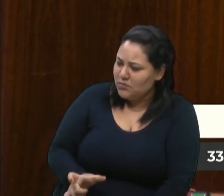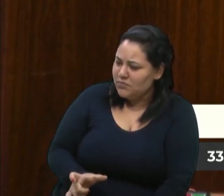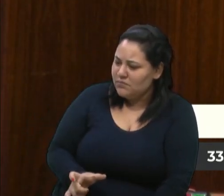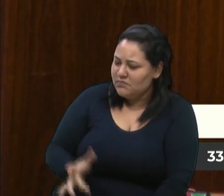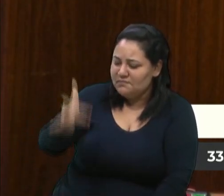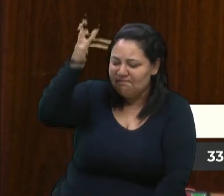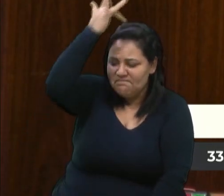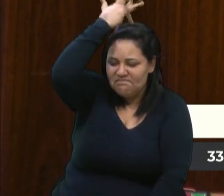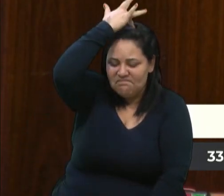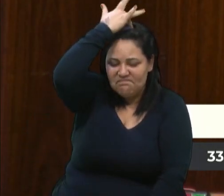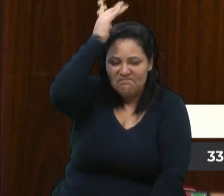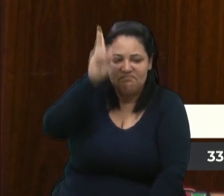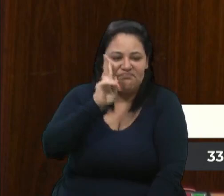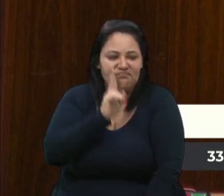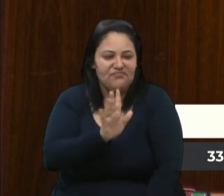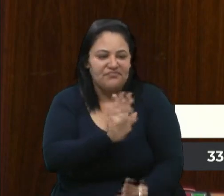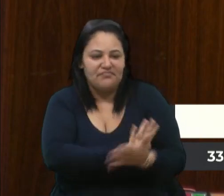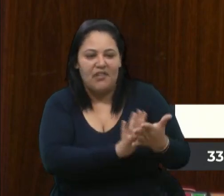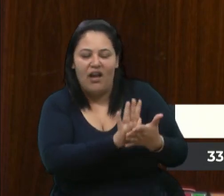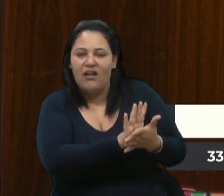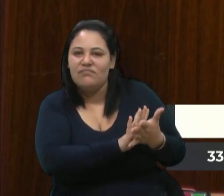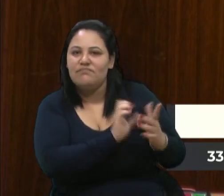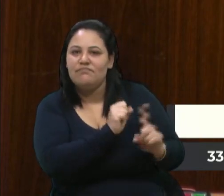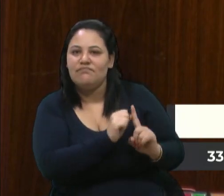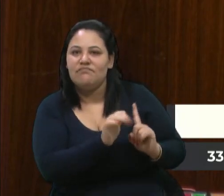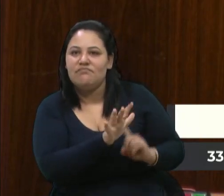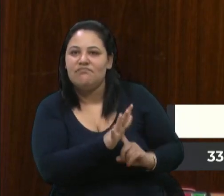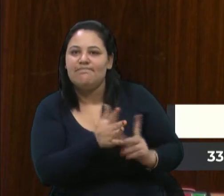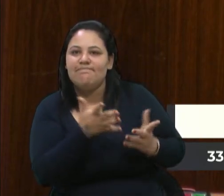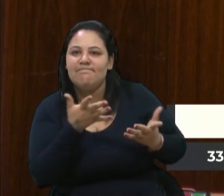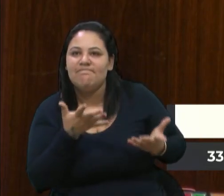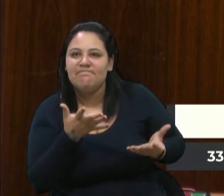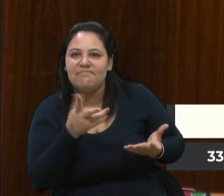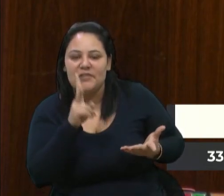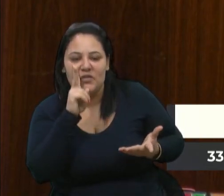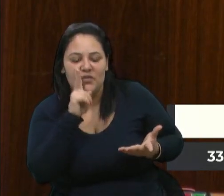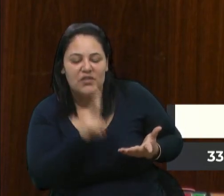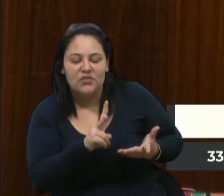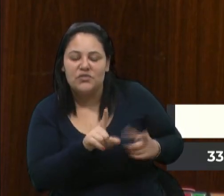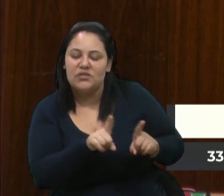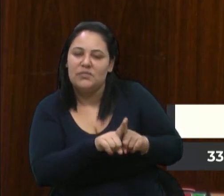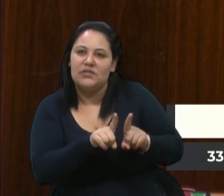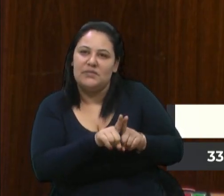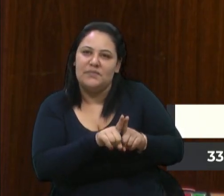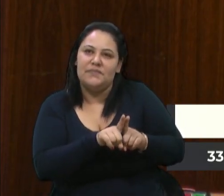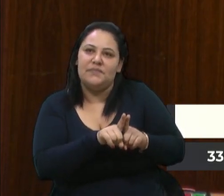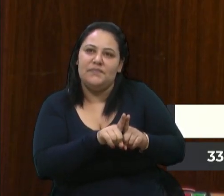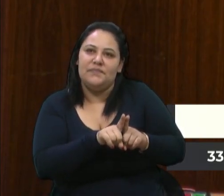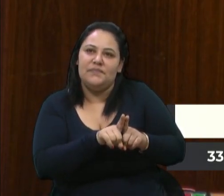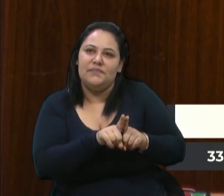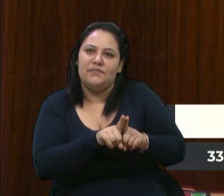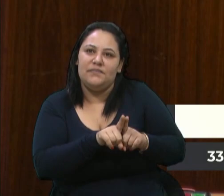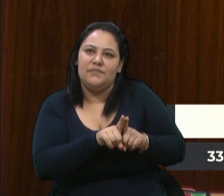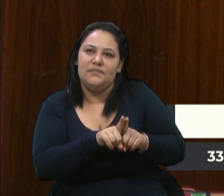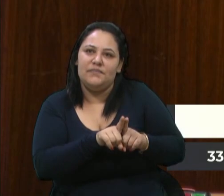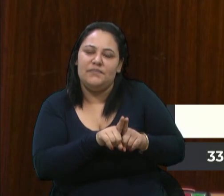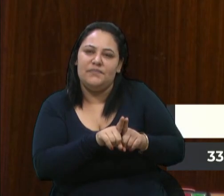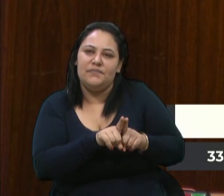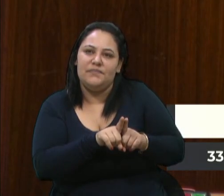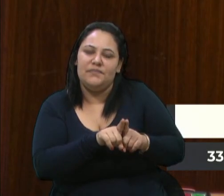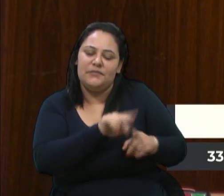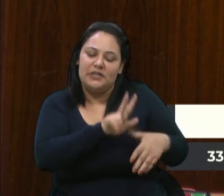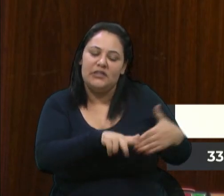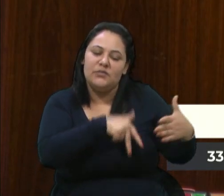invisíveis na nossa sociedade. E a gente vê, dito pela fala, inclusive, agora na